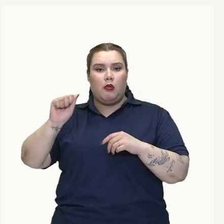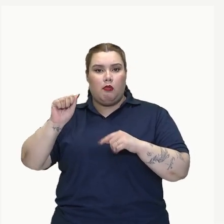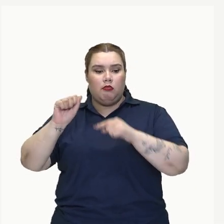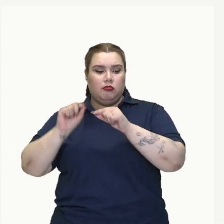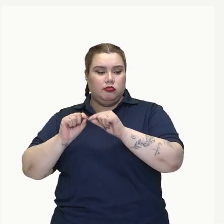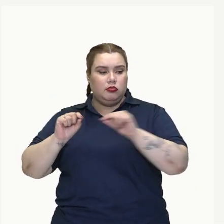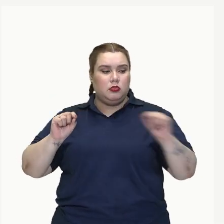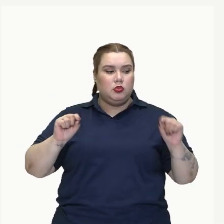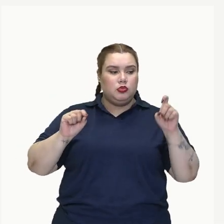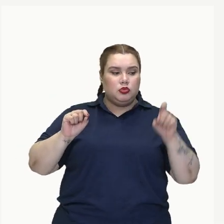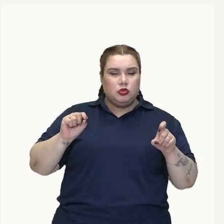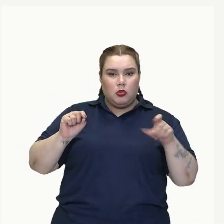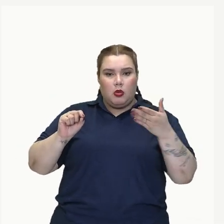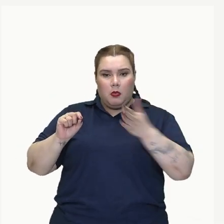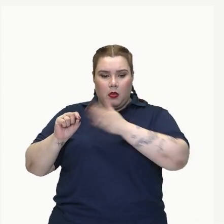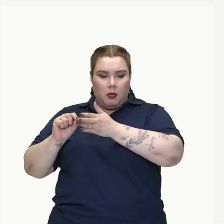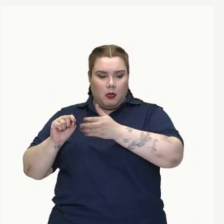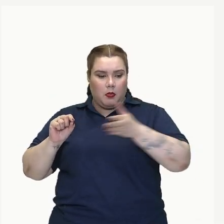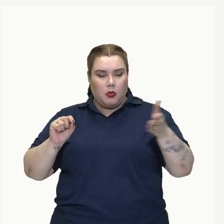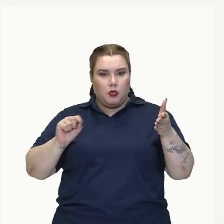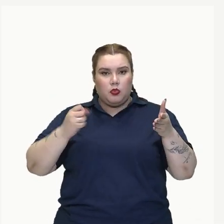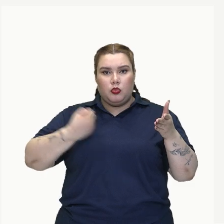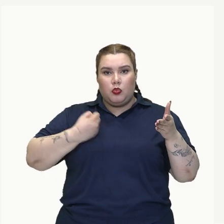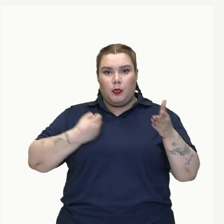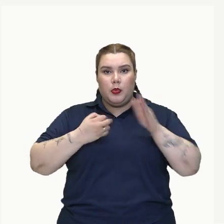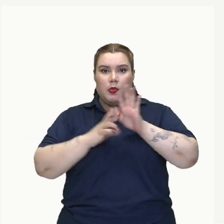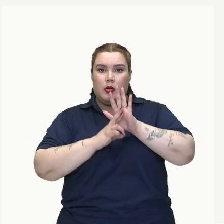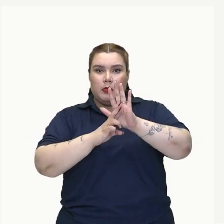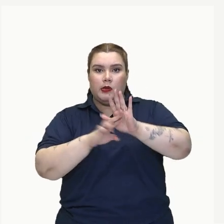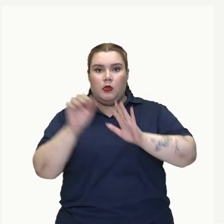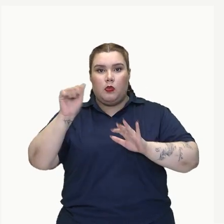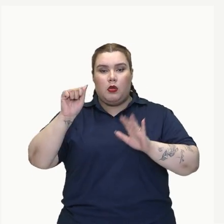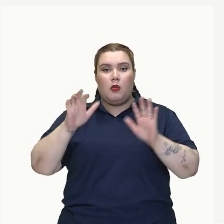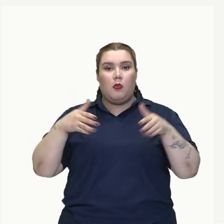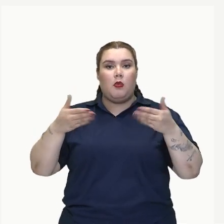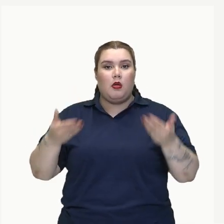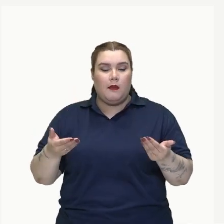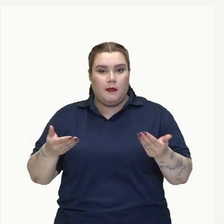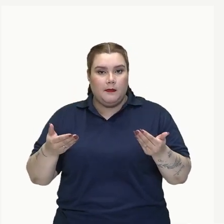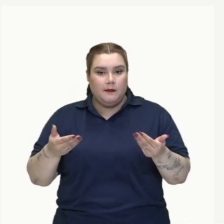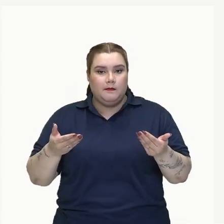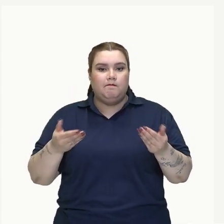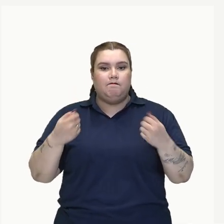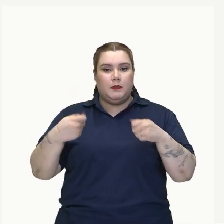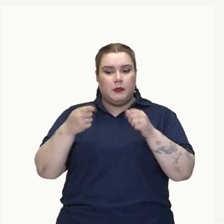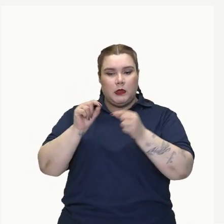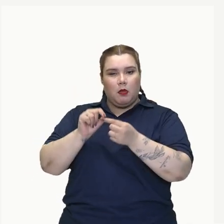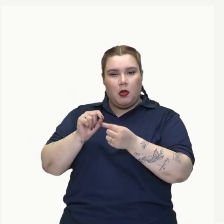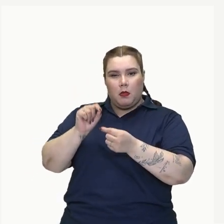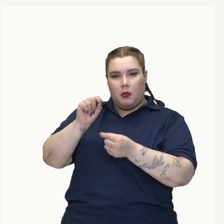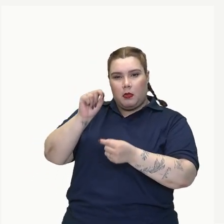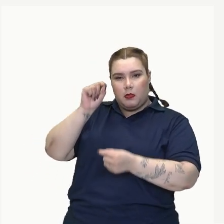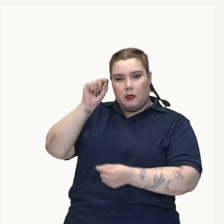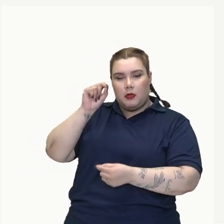no eixo X, ou seja, no eixo das abscissas? Então eu tenho que traçar aqui, ó,